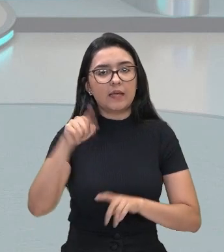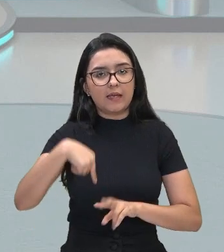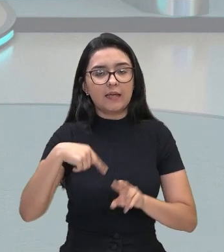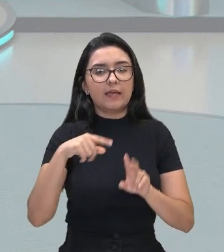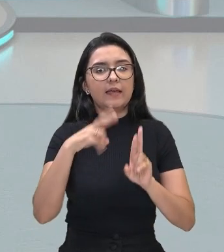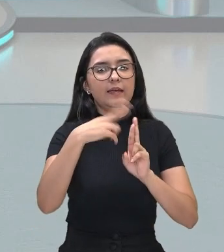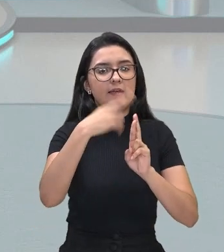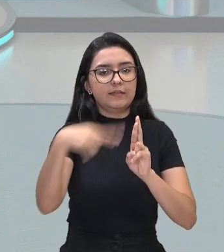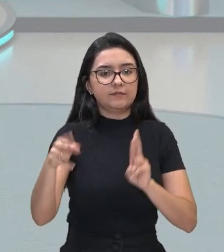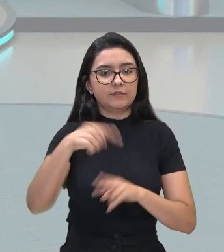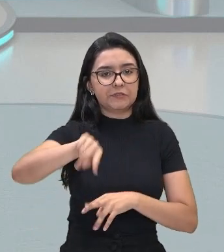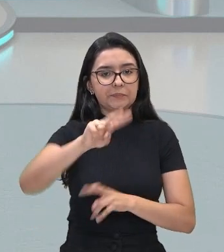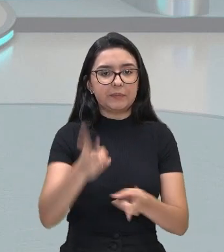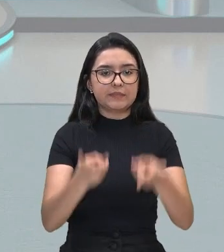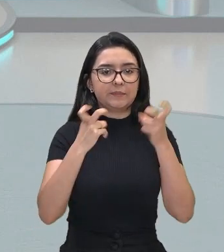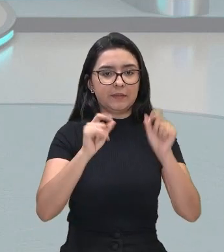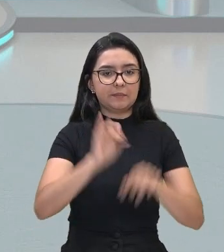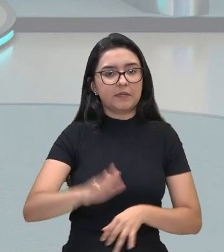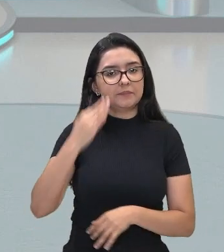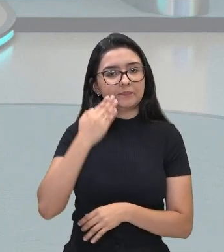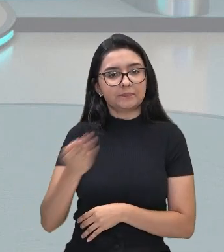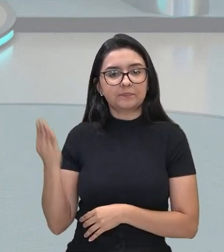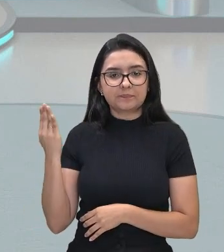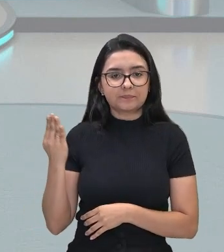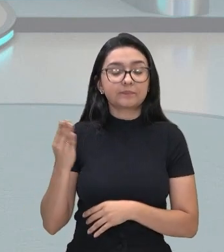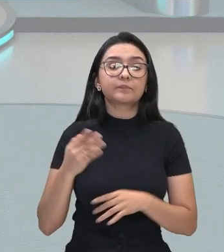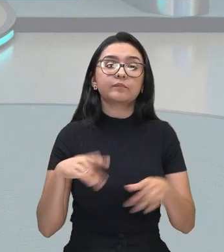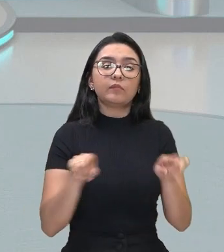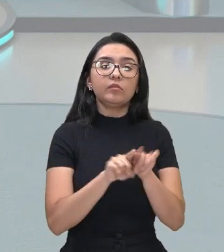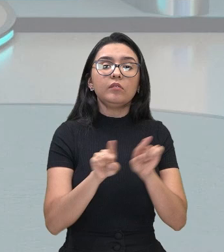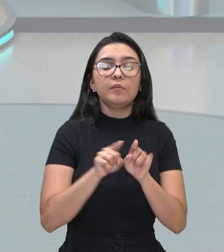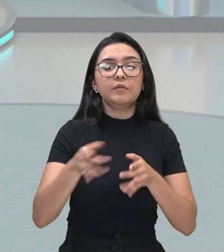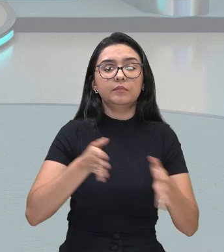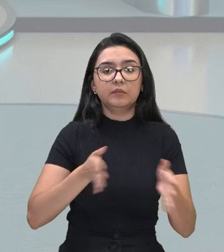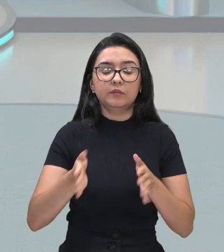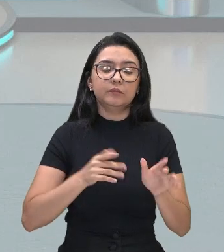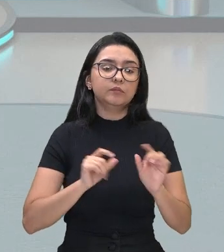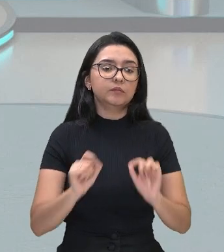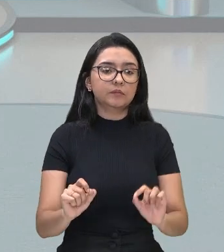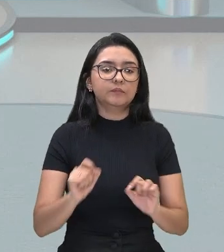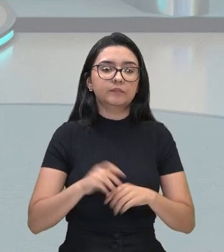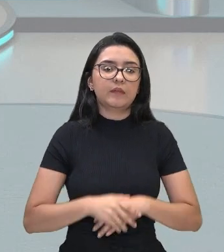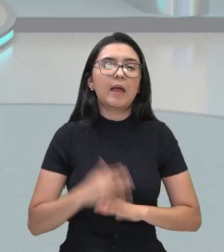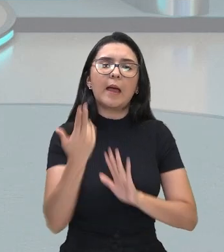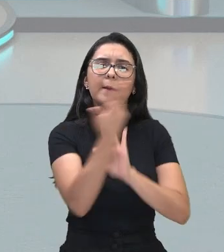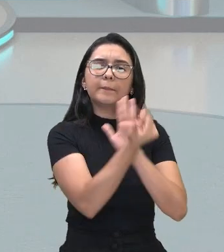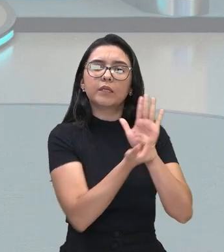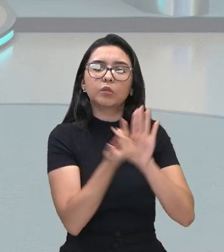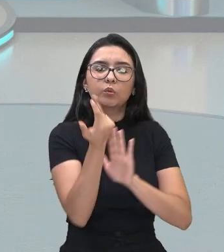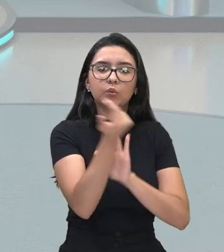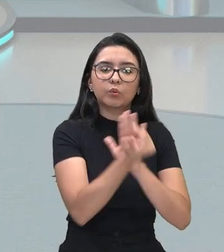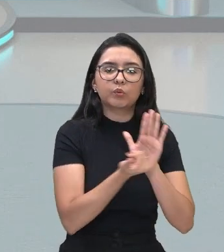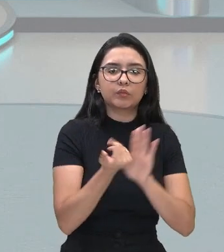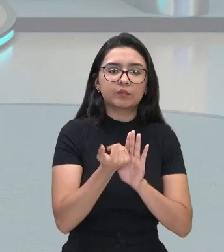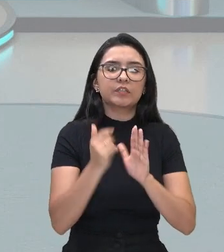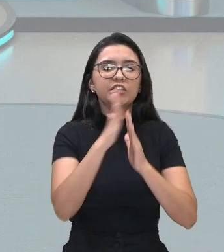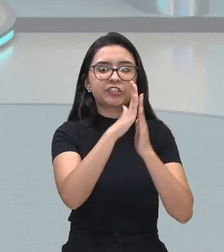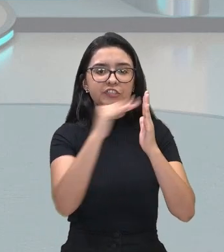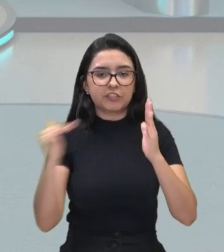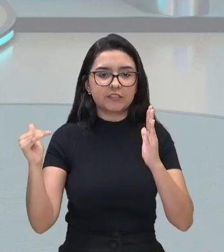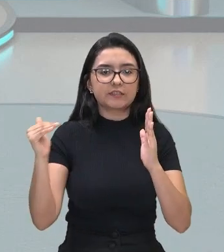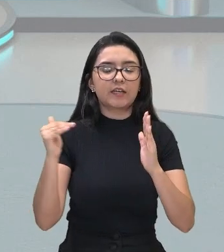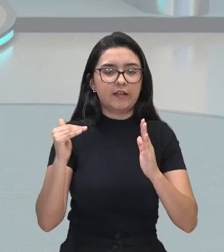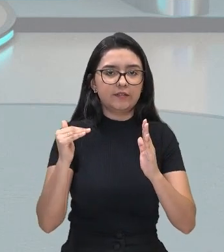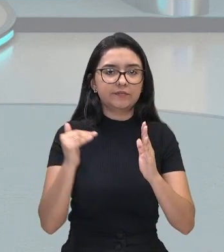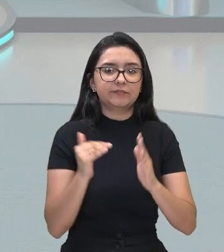como vocês podem ver aqui. Então, e nesse período aqui, a pintura era estilizada,